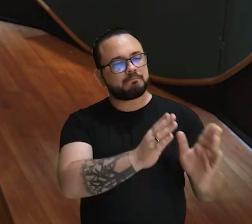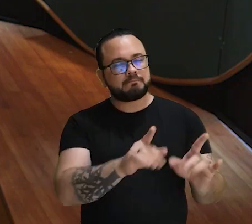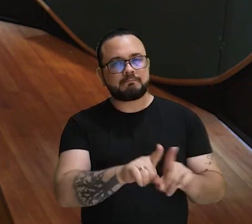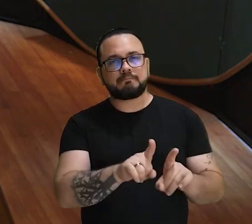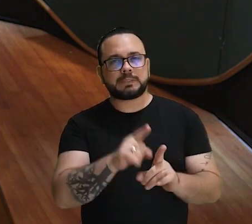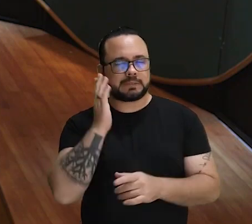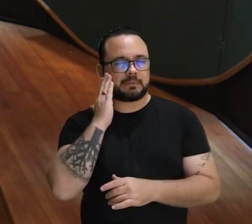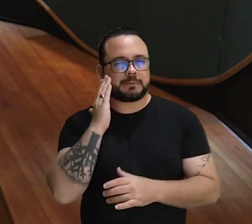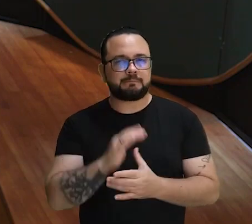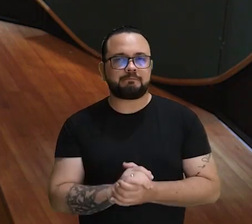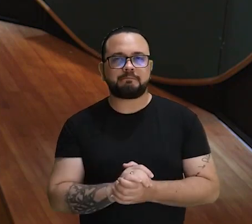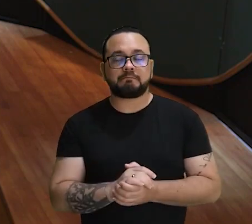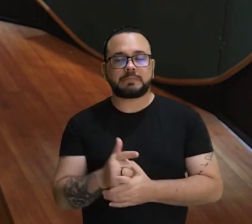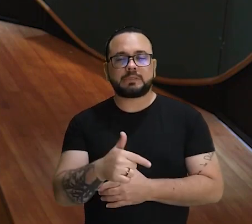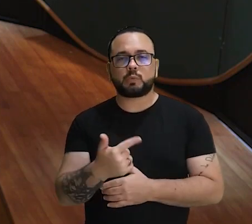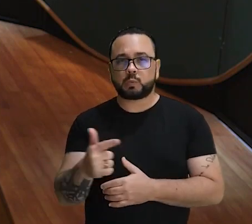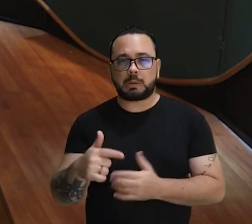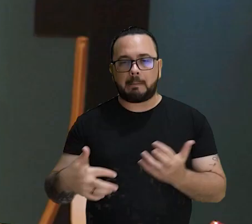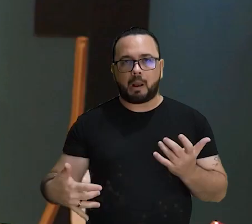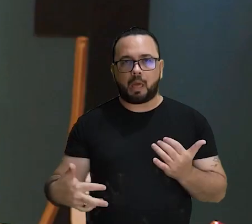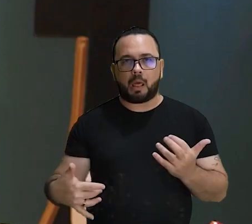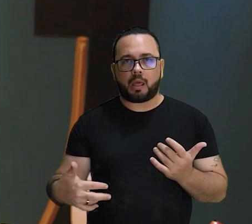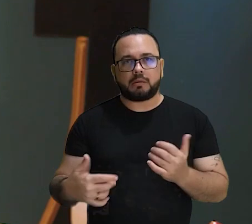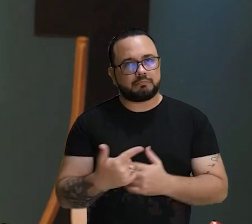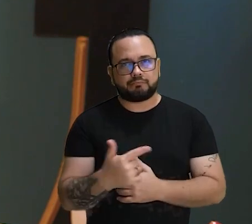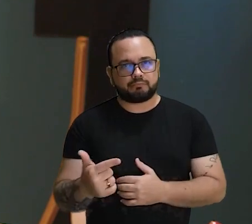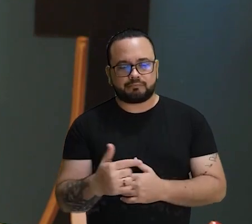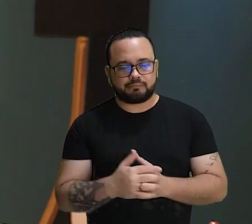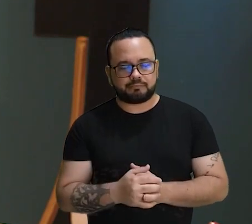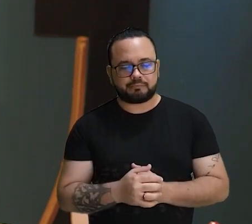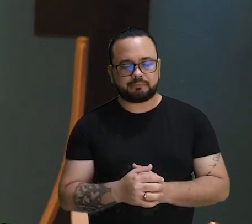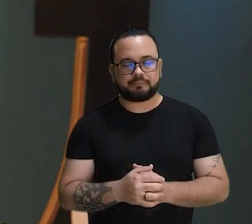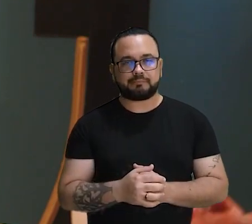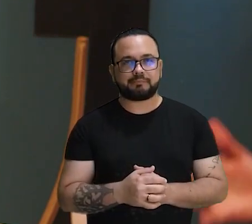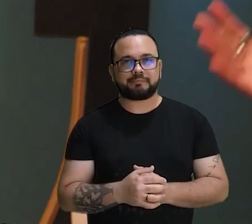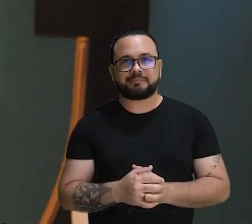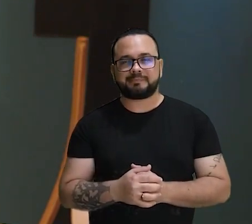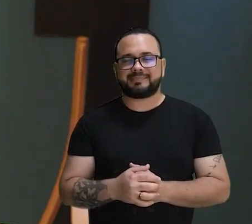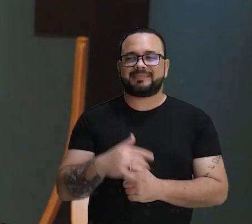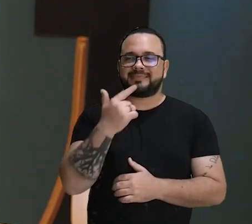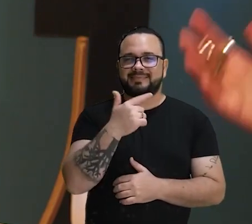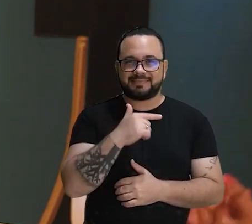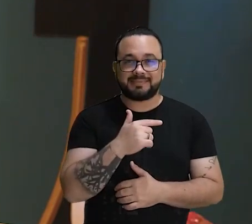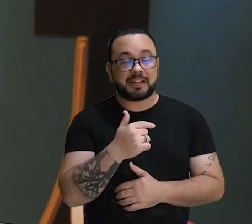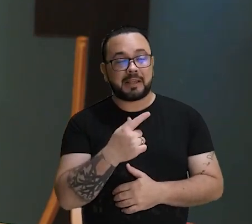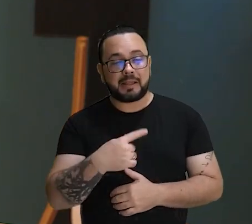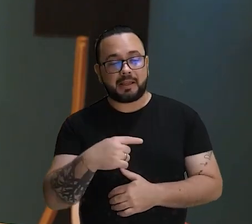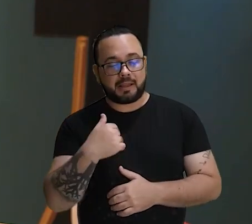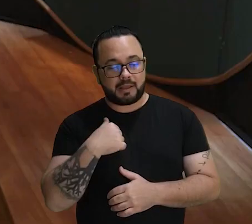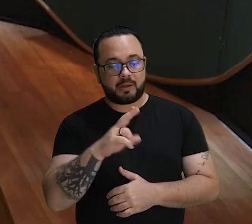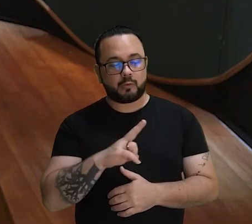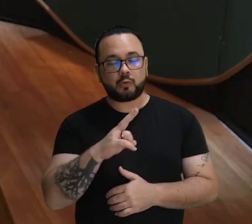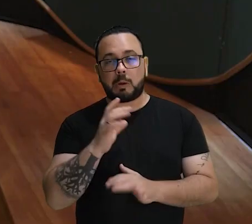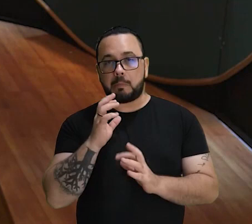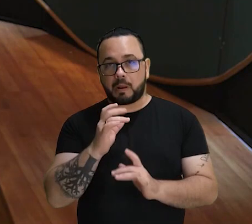muito essa pegada. E ele não tem baixo, né? Não tem baixo. Eu falo com uma baixista aqui, desemprego os baixistas. Eu coloco